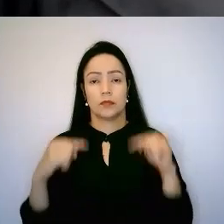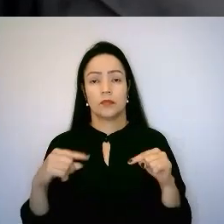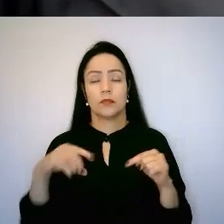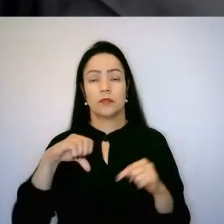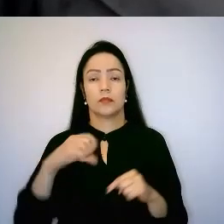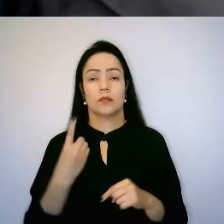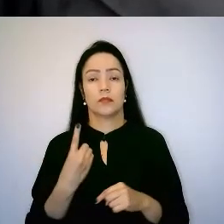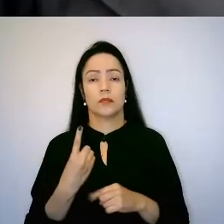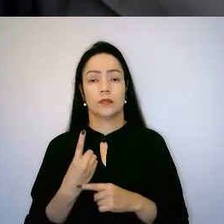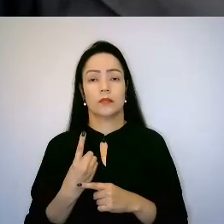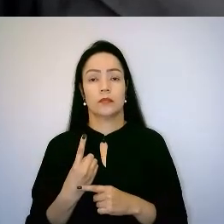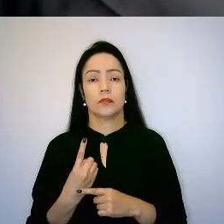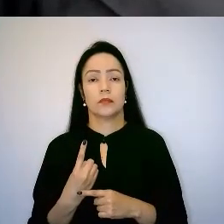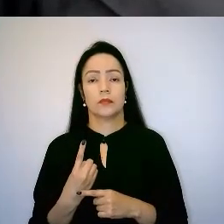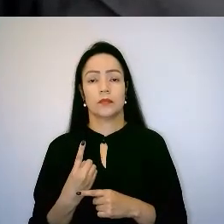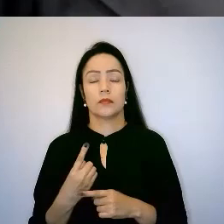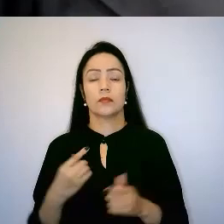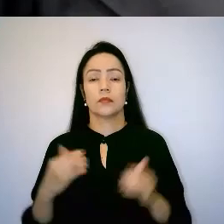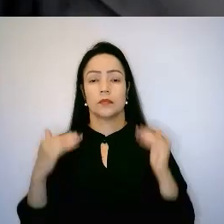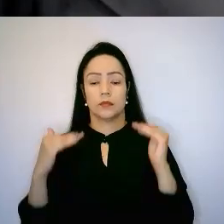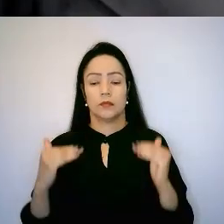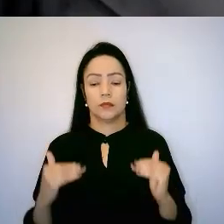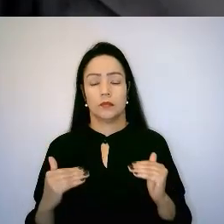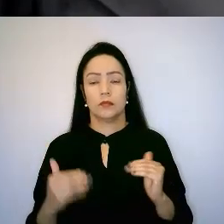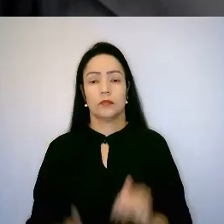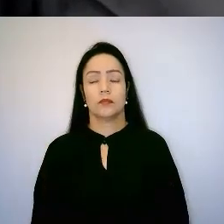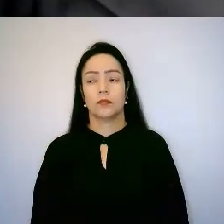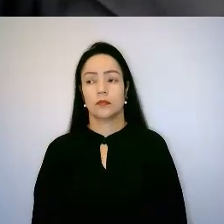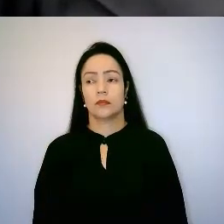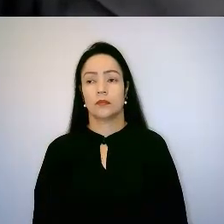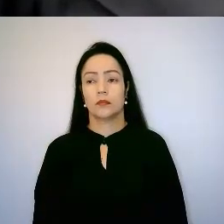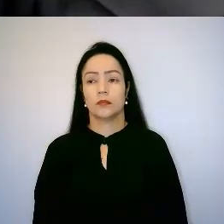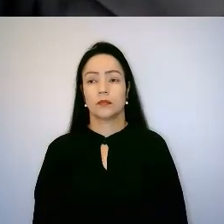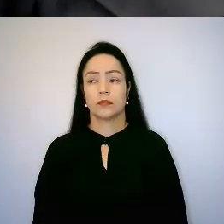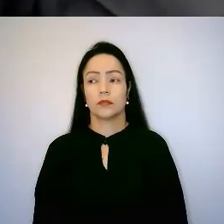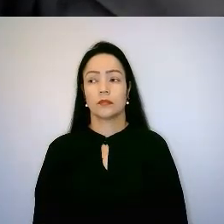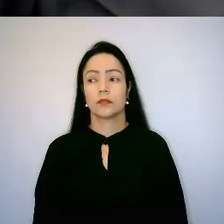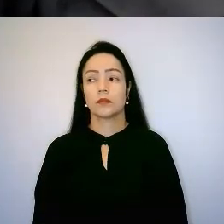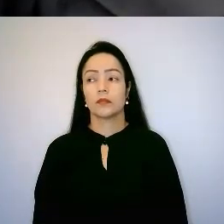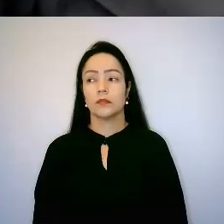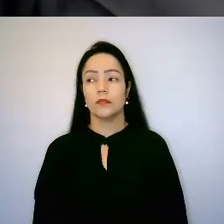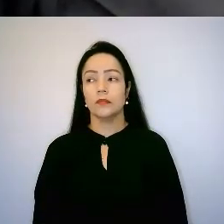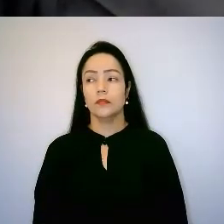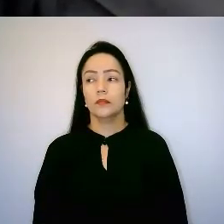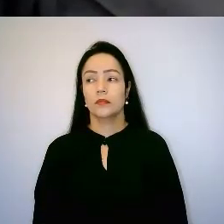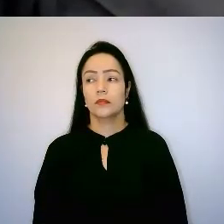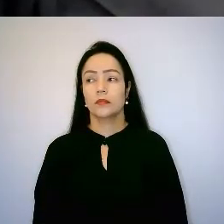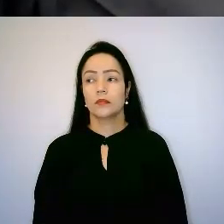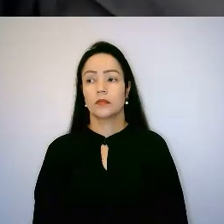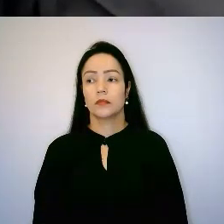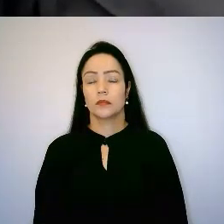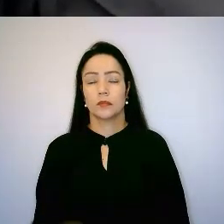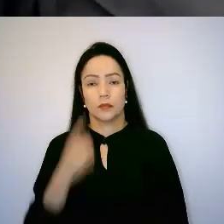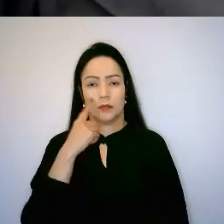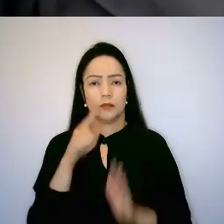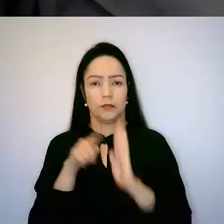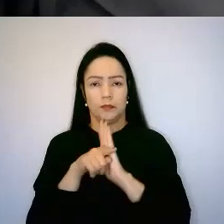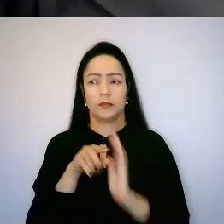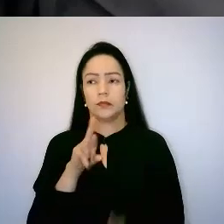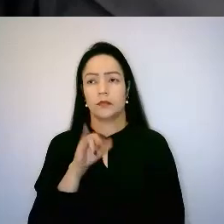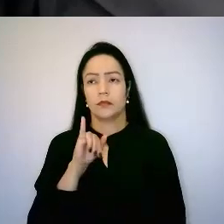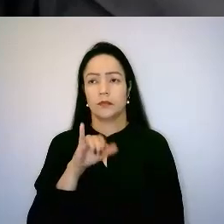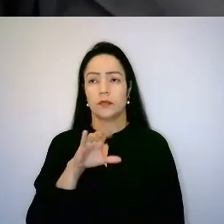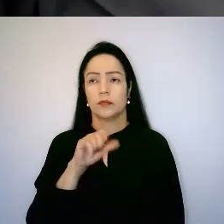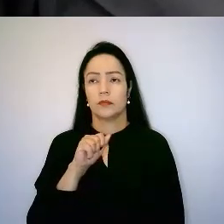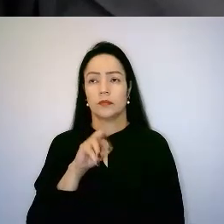na ordem cronológica E aí vamos treinar aqui né tá aqui para Doutor Ricardo agora